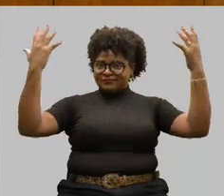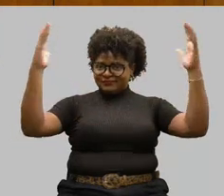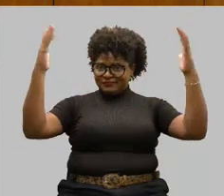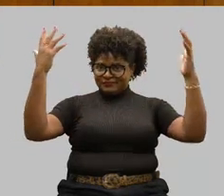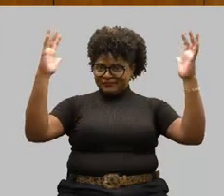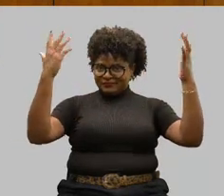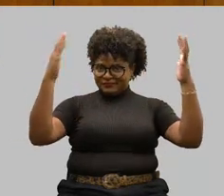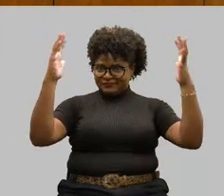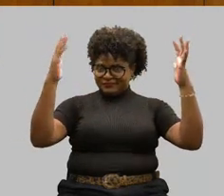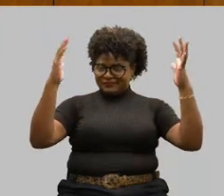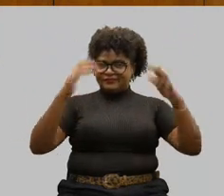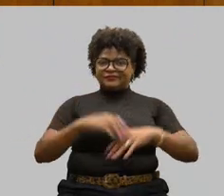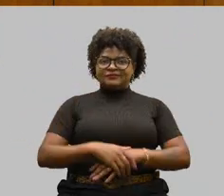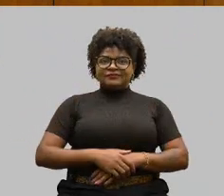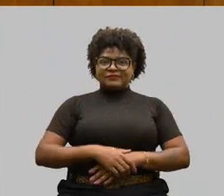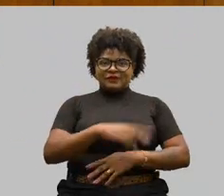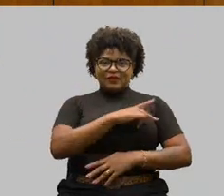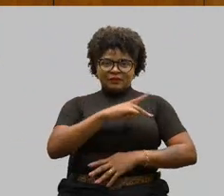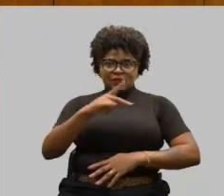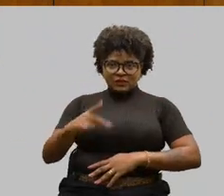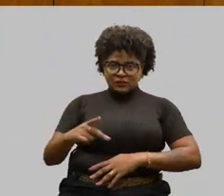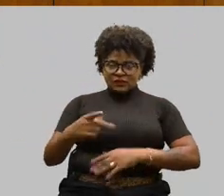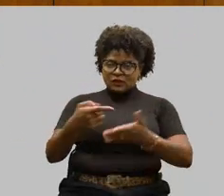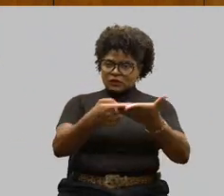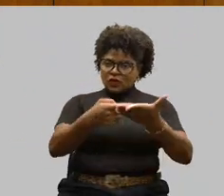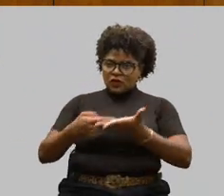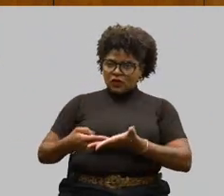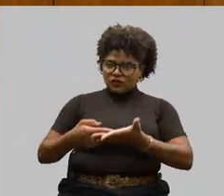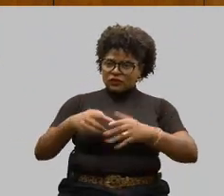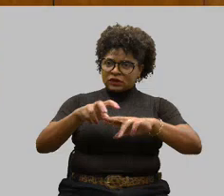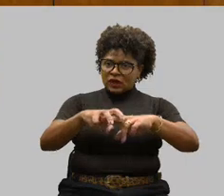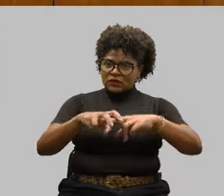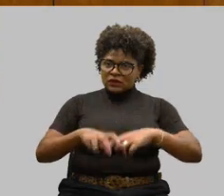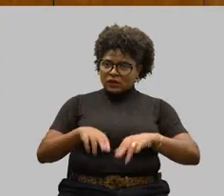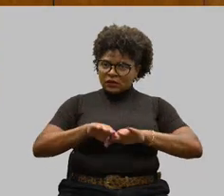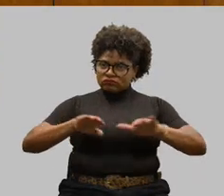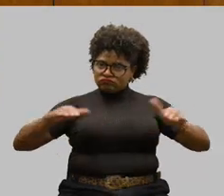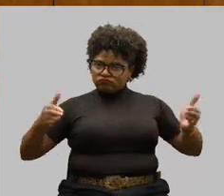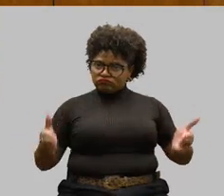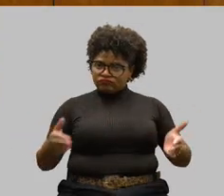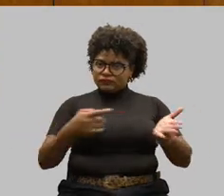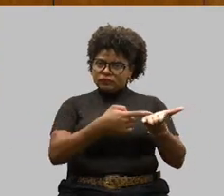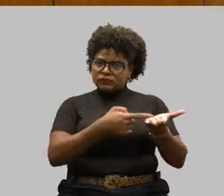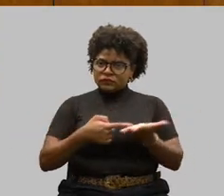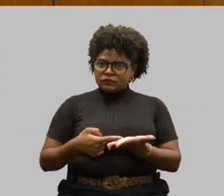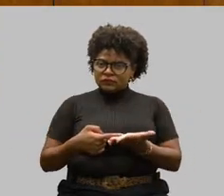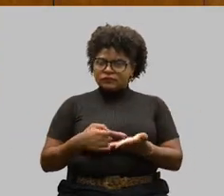a presença convida tomar acento a mesa o seguinte convidados